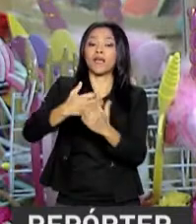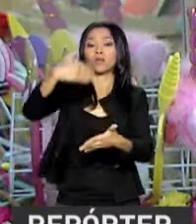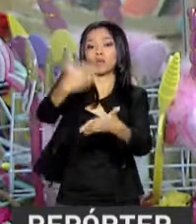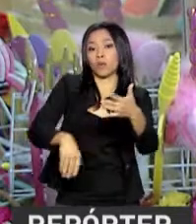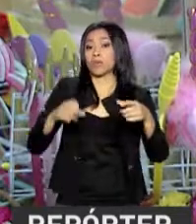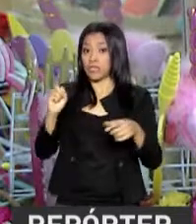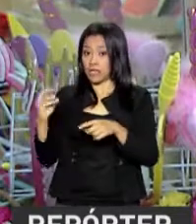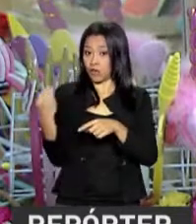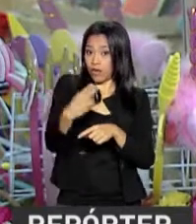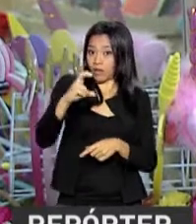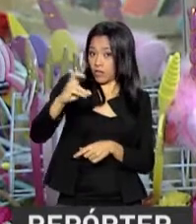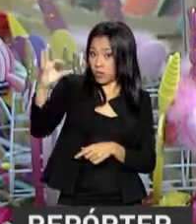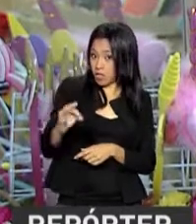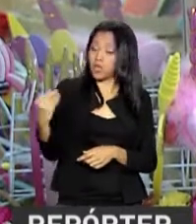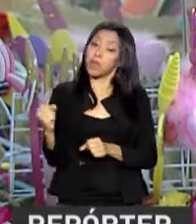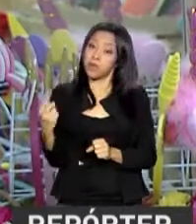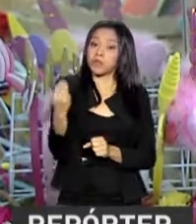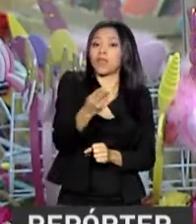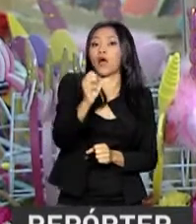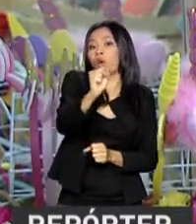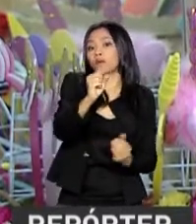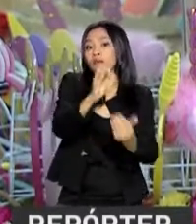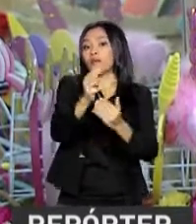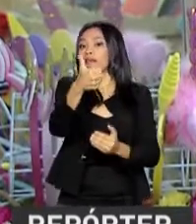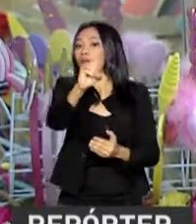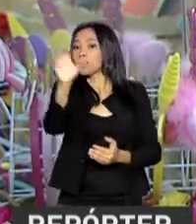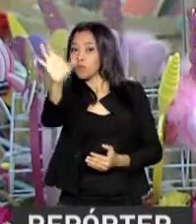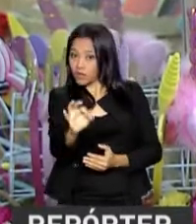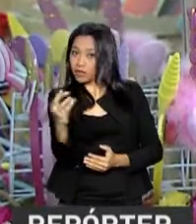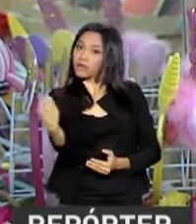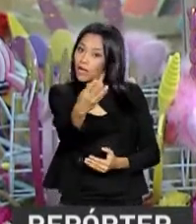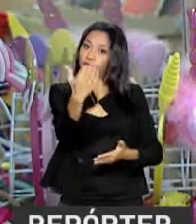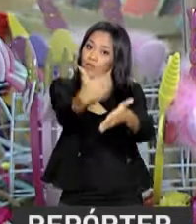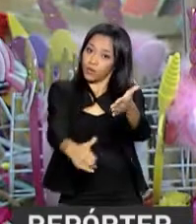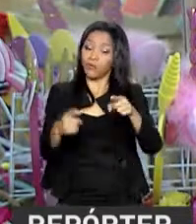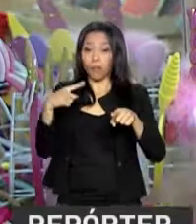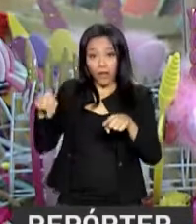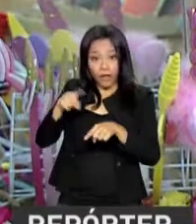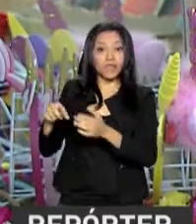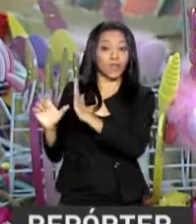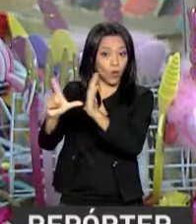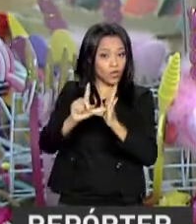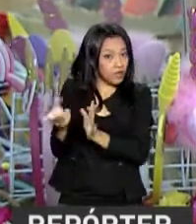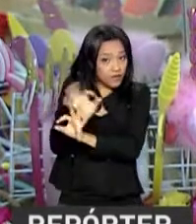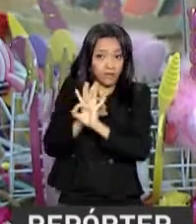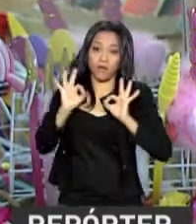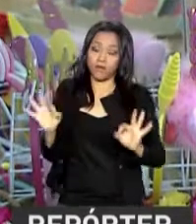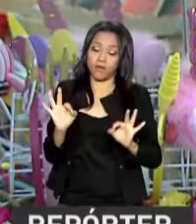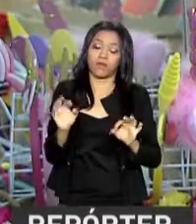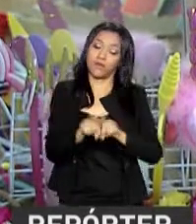dava 5% posse da 8% a 10% vai ser positivo sim pra nós lojistas e para os clientes também